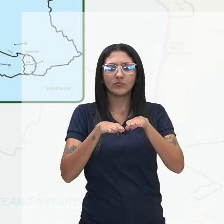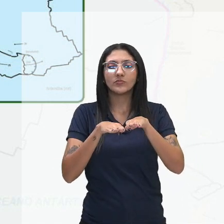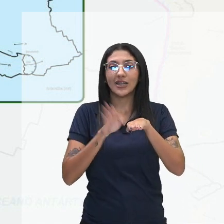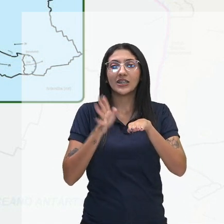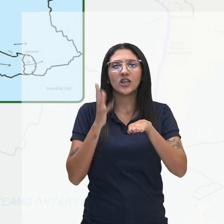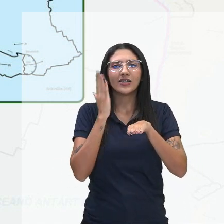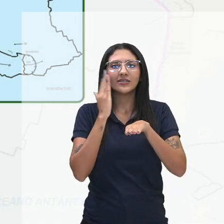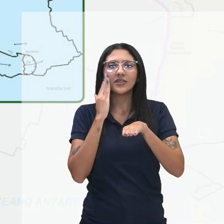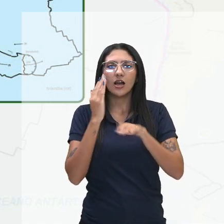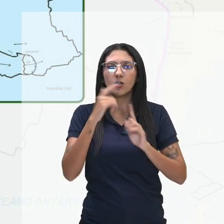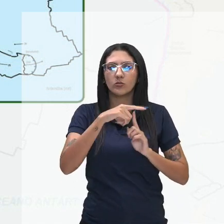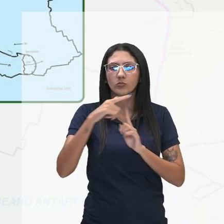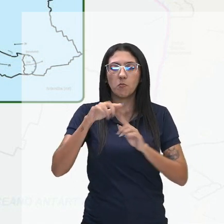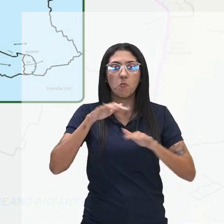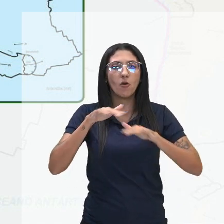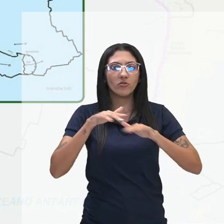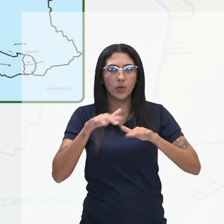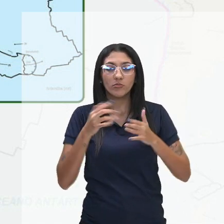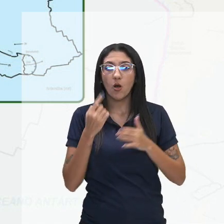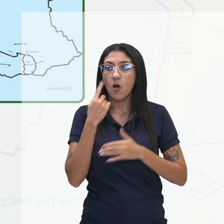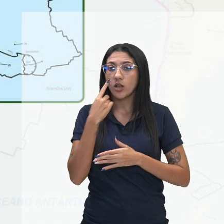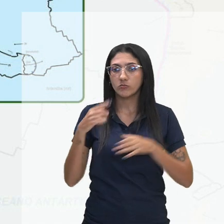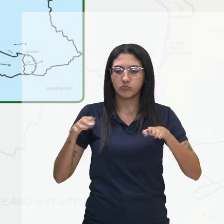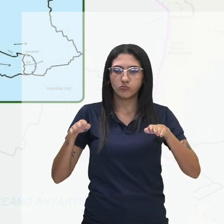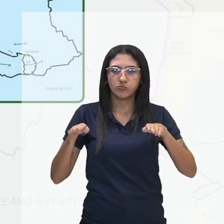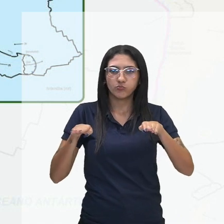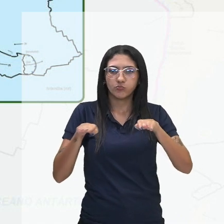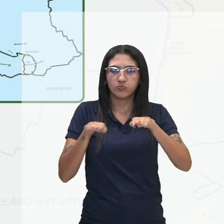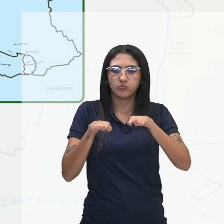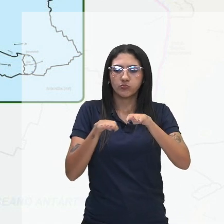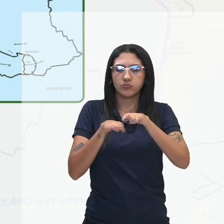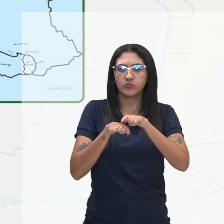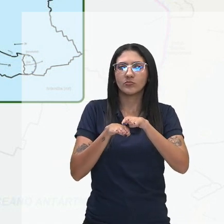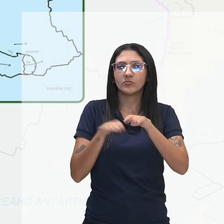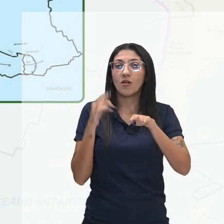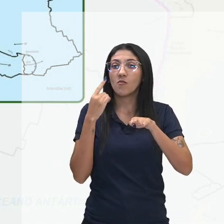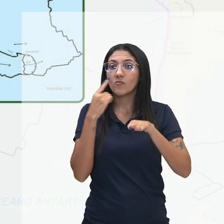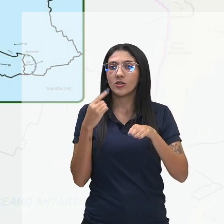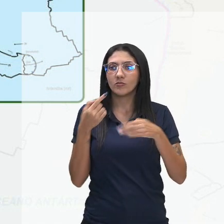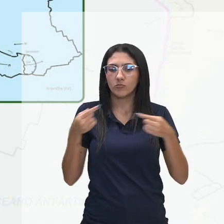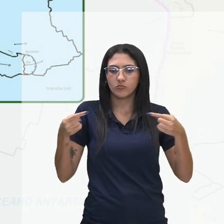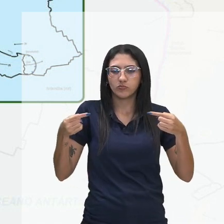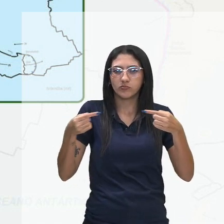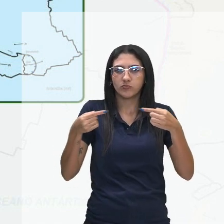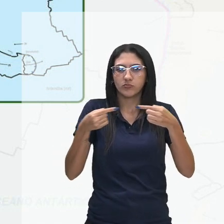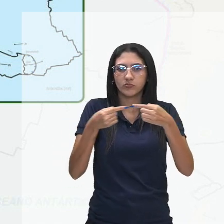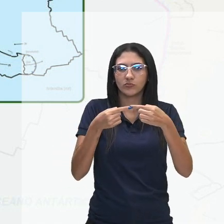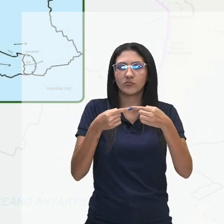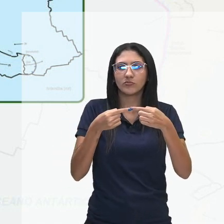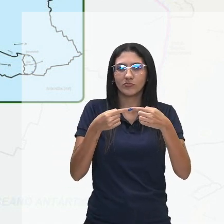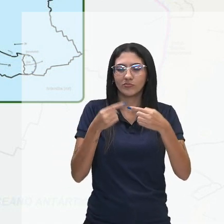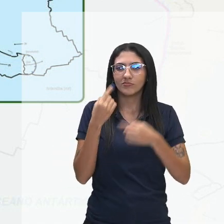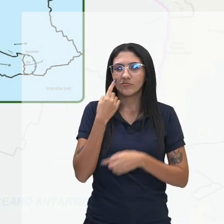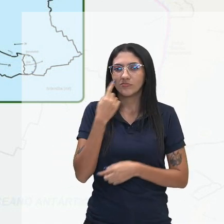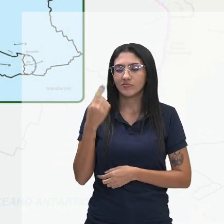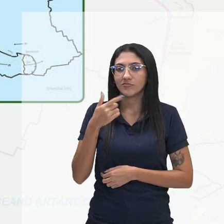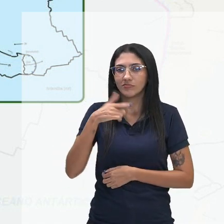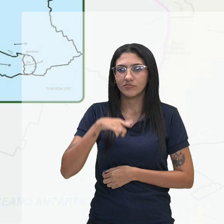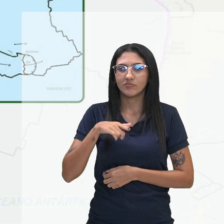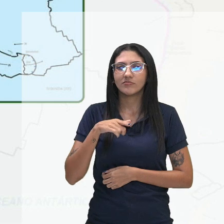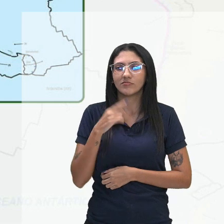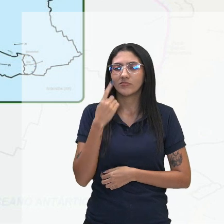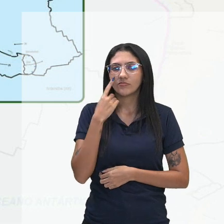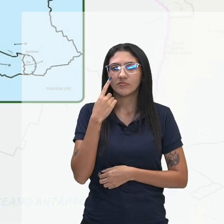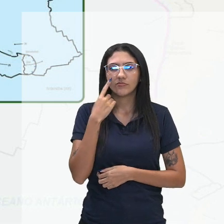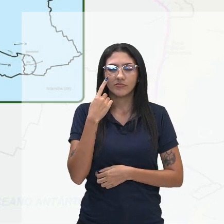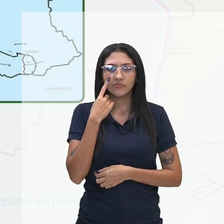movimento convergente. Então, essas duas placas, ó, elas estão indo nesse sentido. Ó. Vou voltar aqui rapidinho.